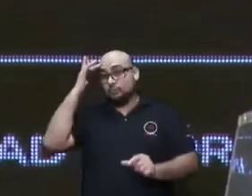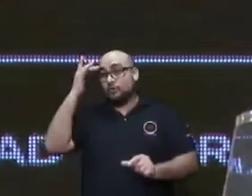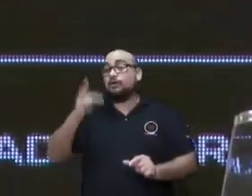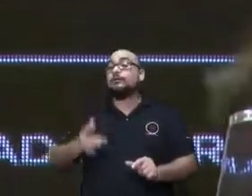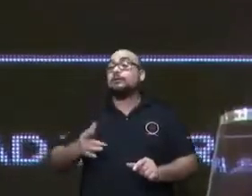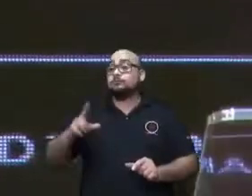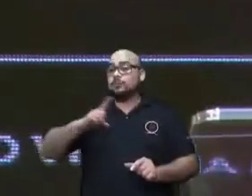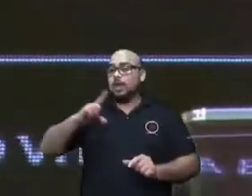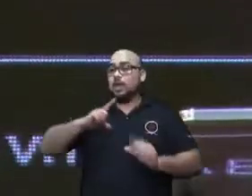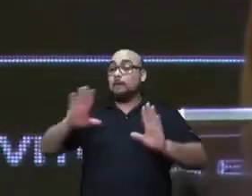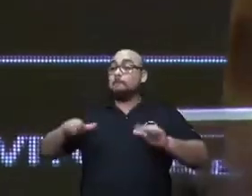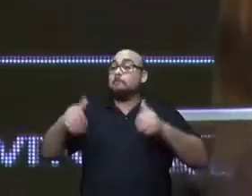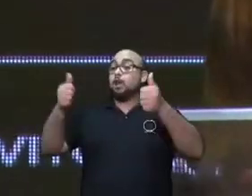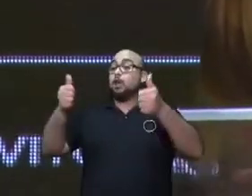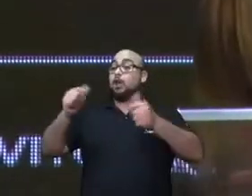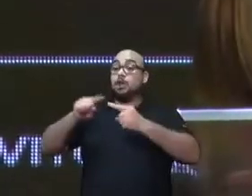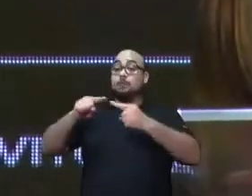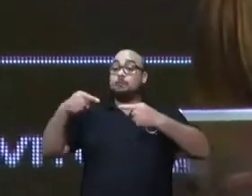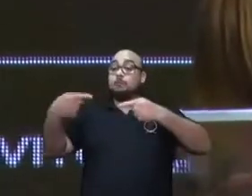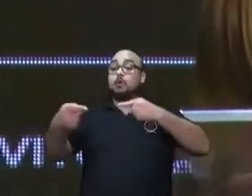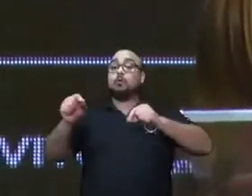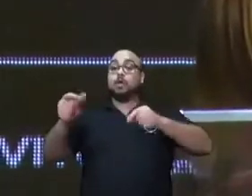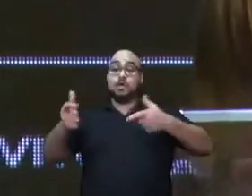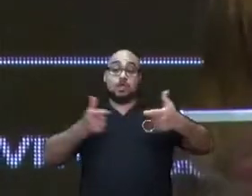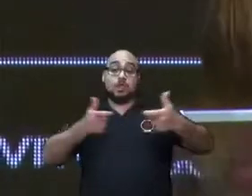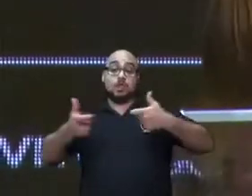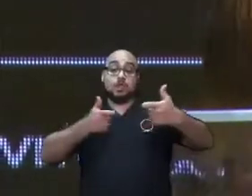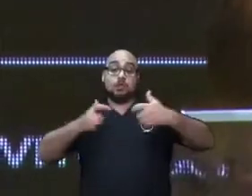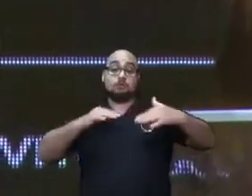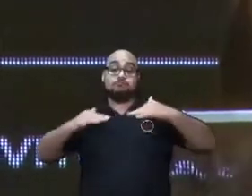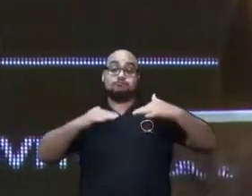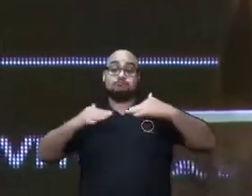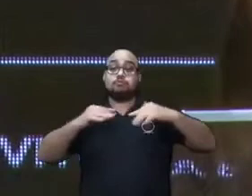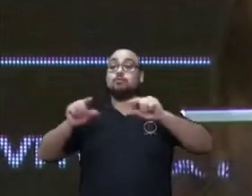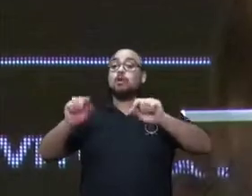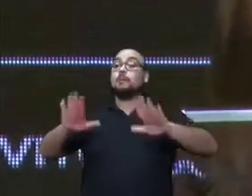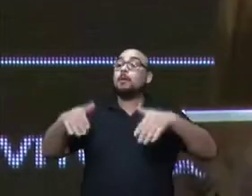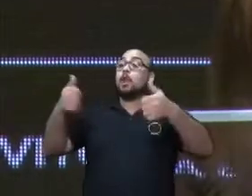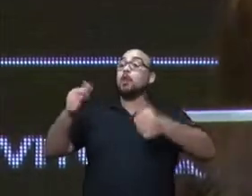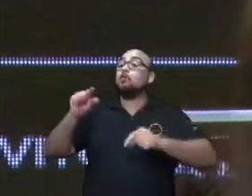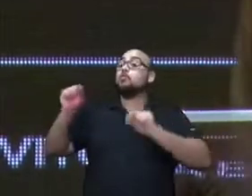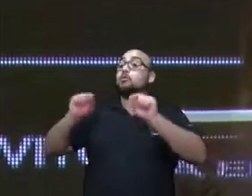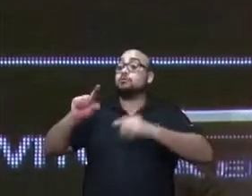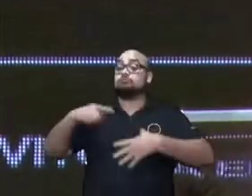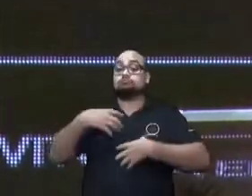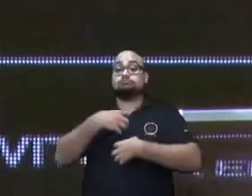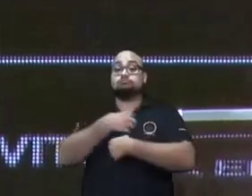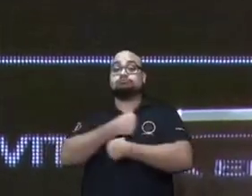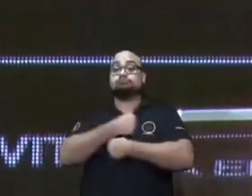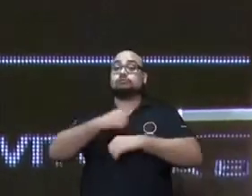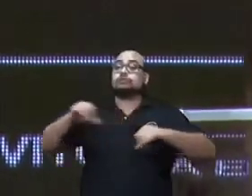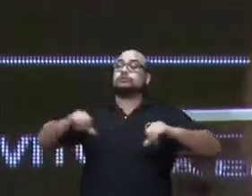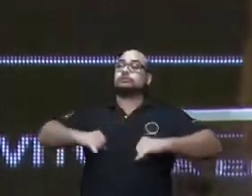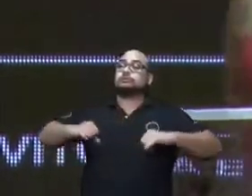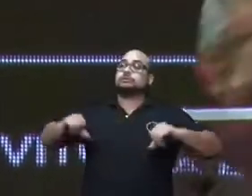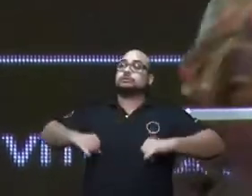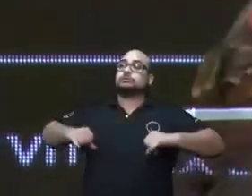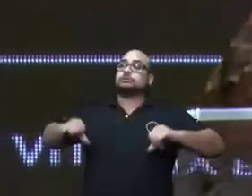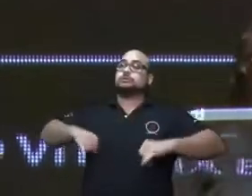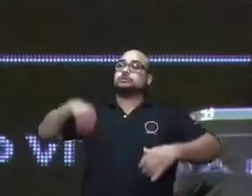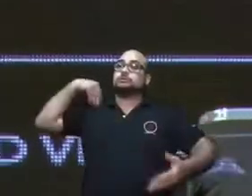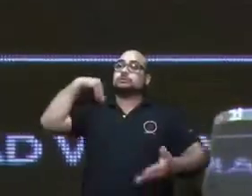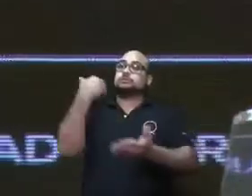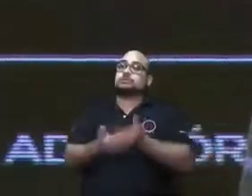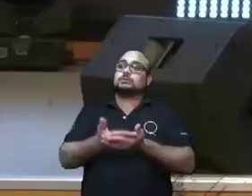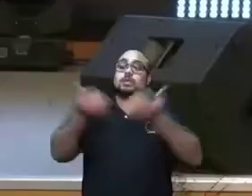Está mais doce depois da angústia. E tem gente que quanto mais sofre, pior fica. É porque o